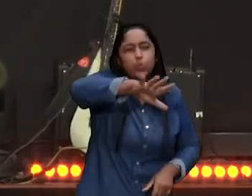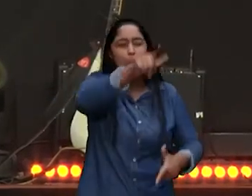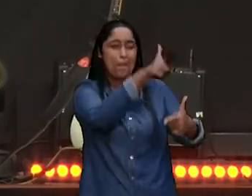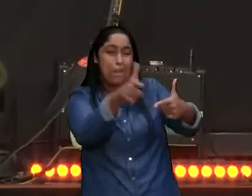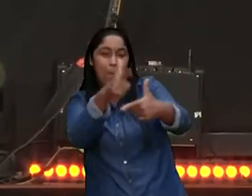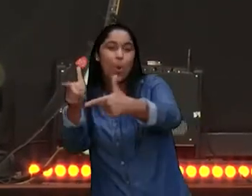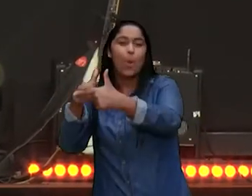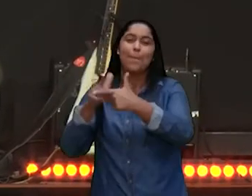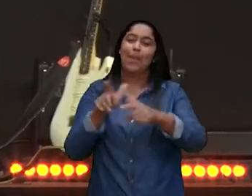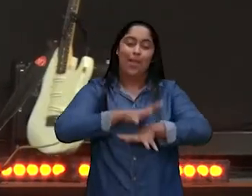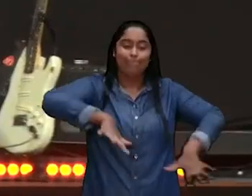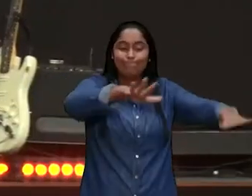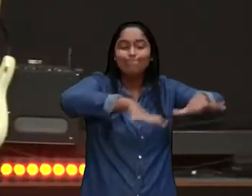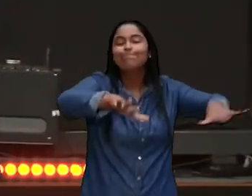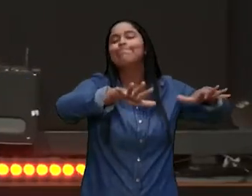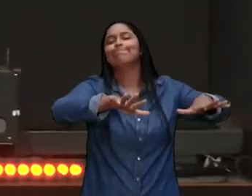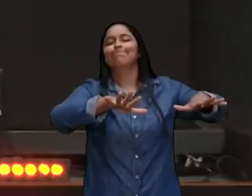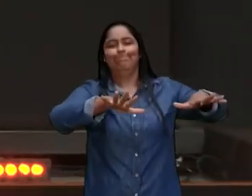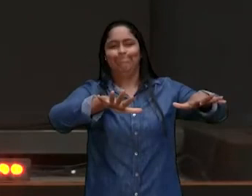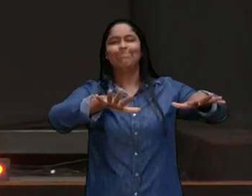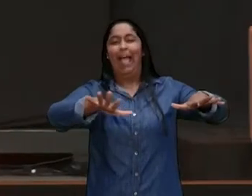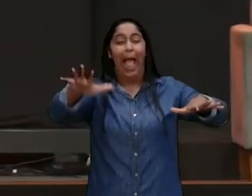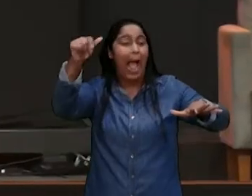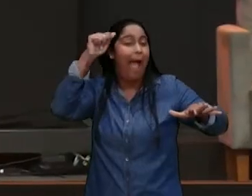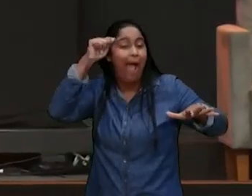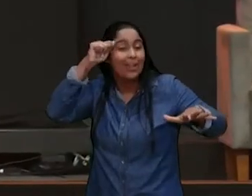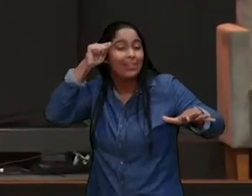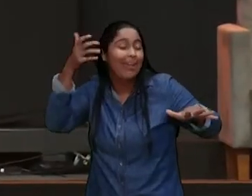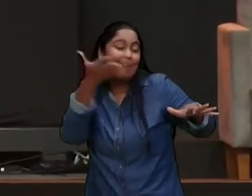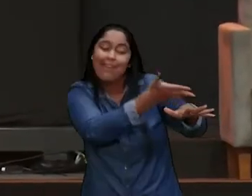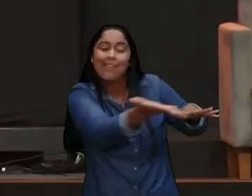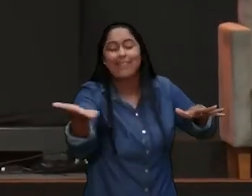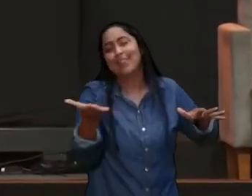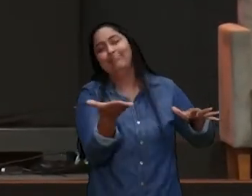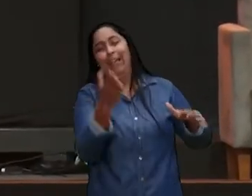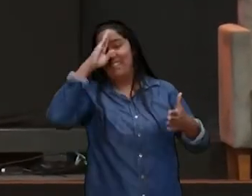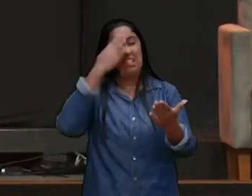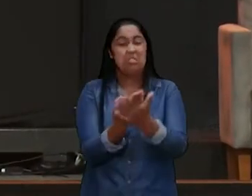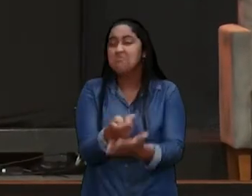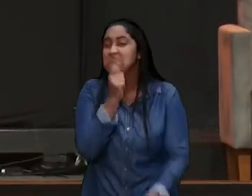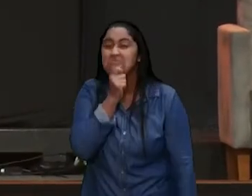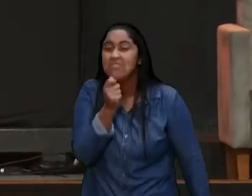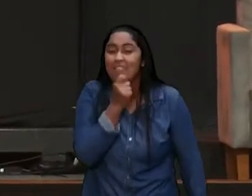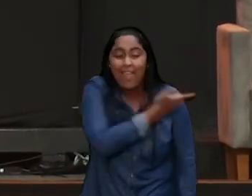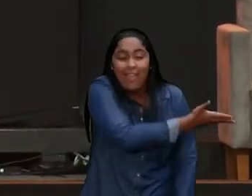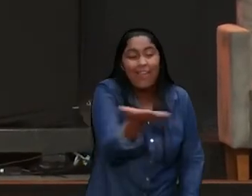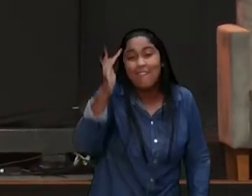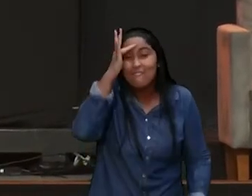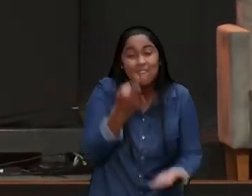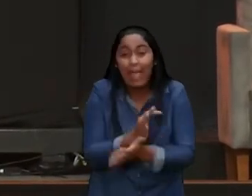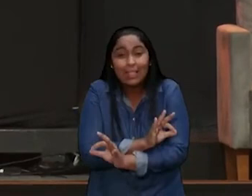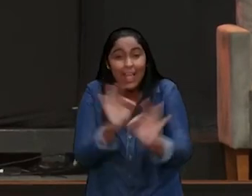pela pela é pelo ateísmo e curvados pela incredulidade encurvados